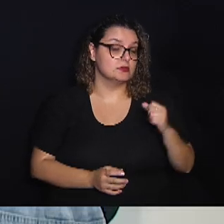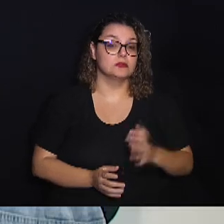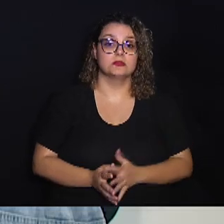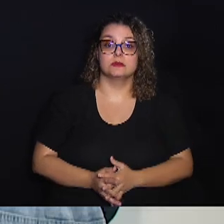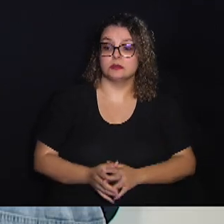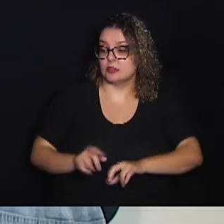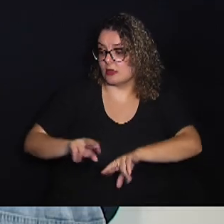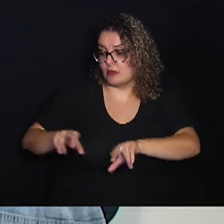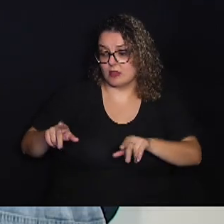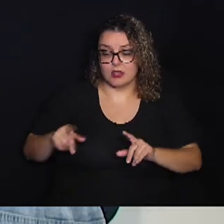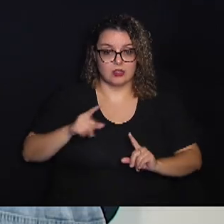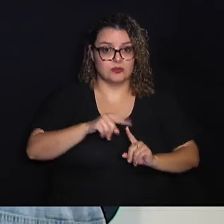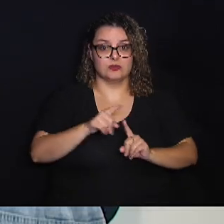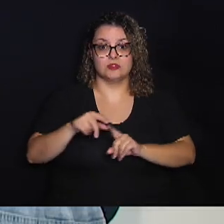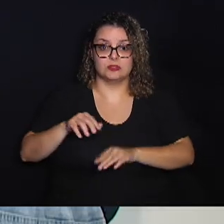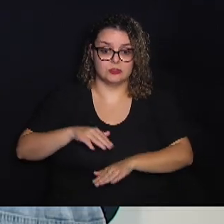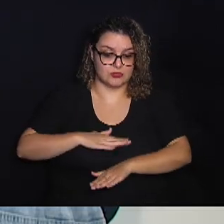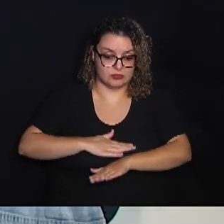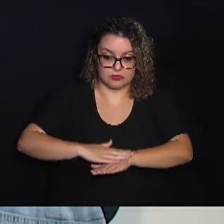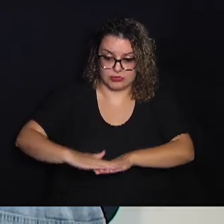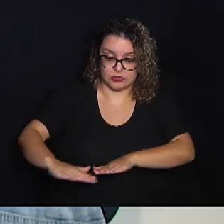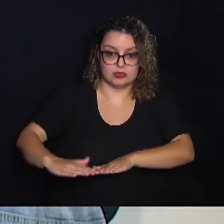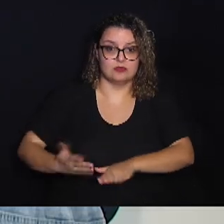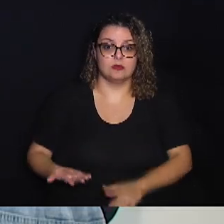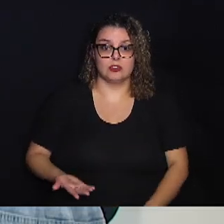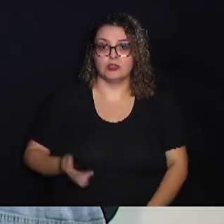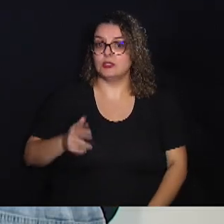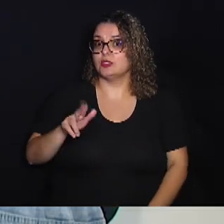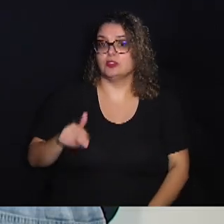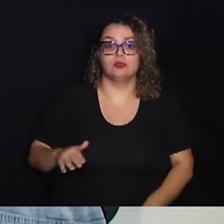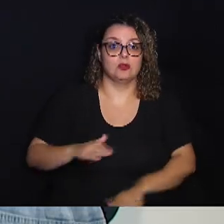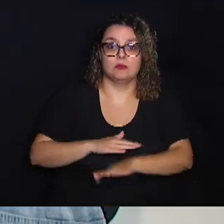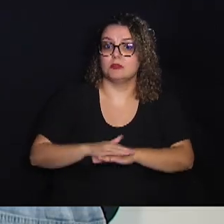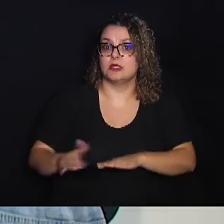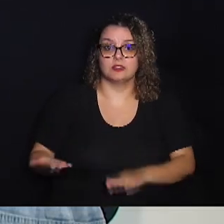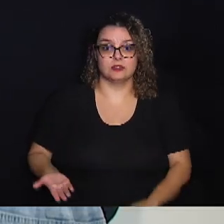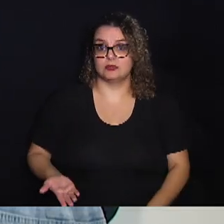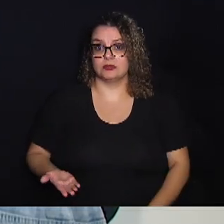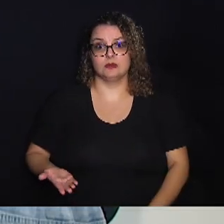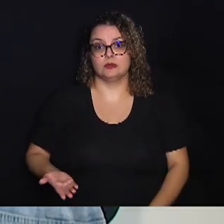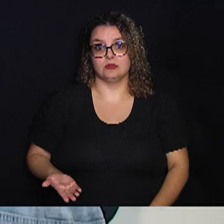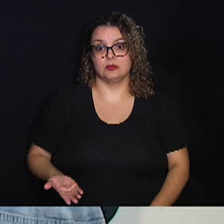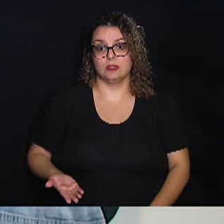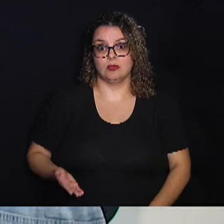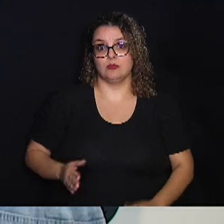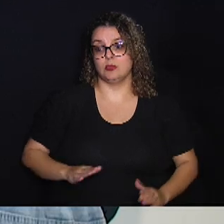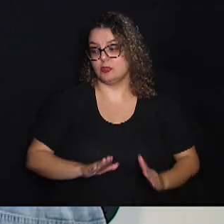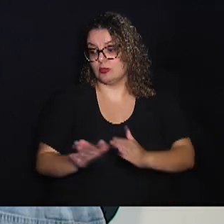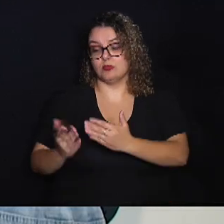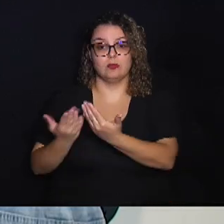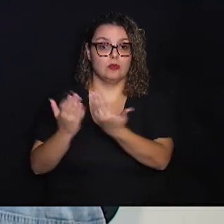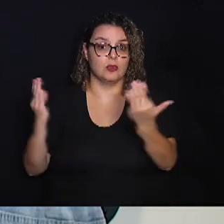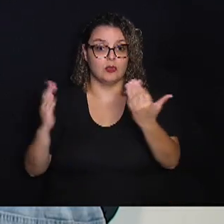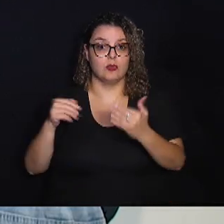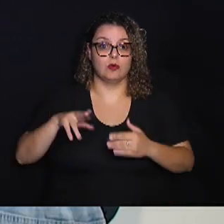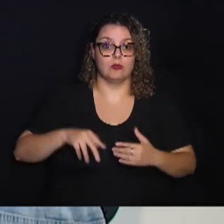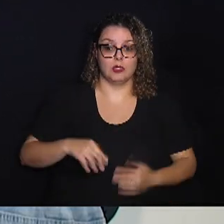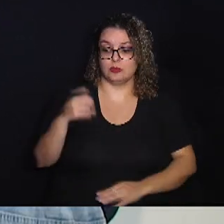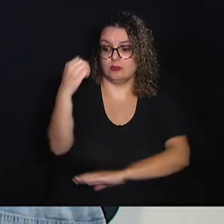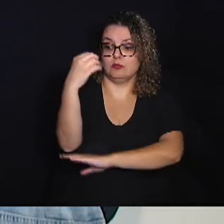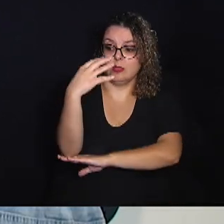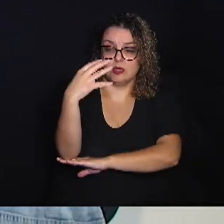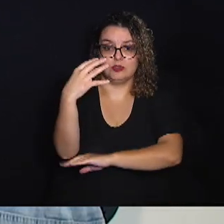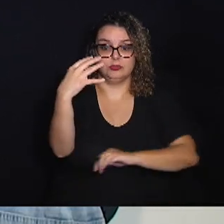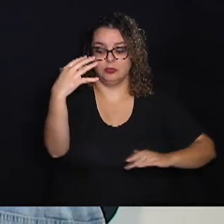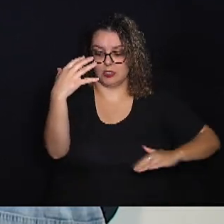vários tipos de piso. E nunca um piso deve ser direcionado para um muro ou para um poste. Ele